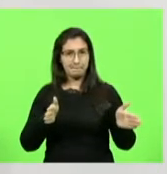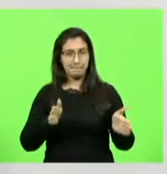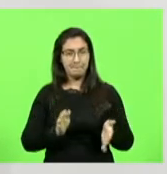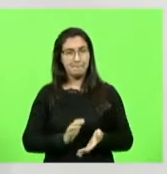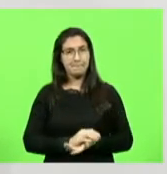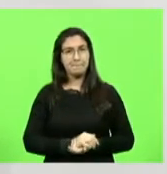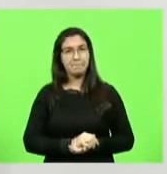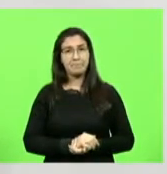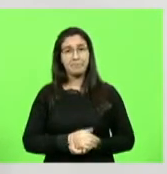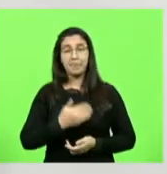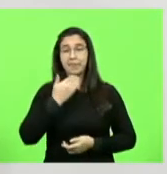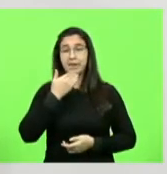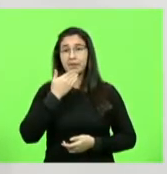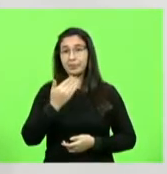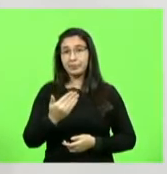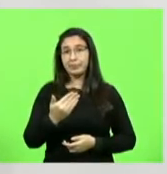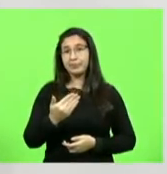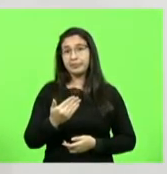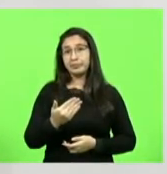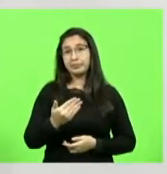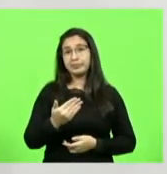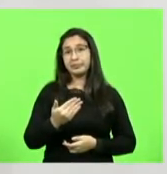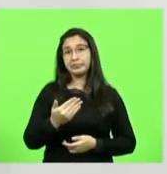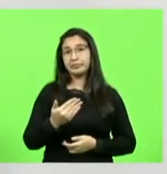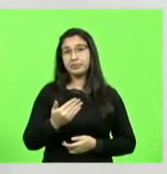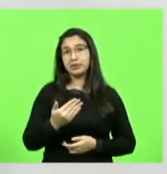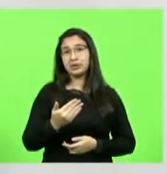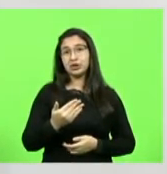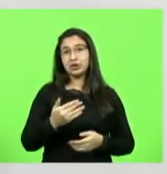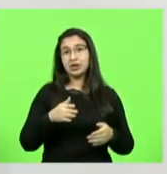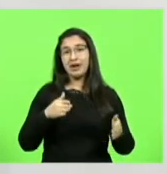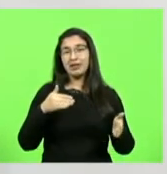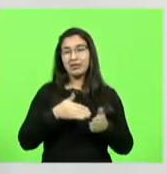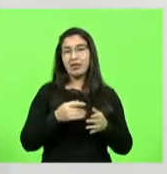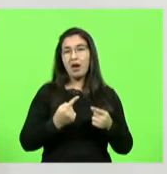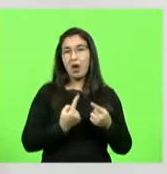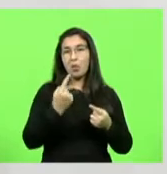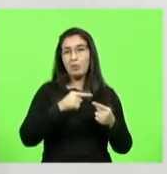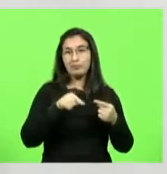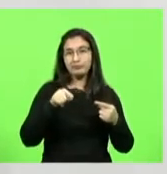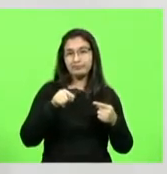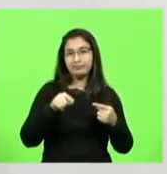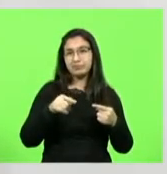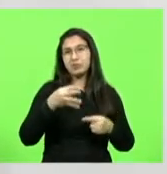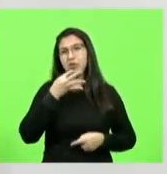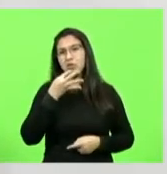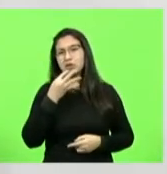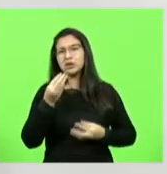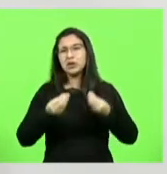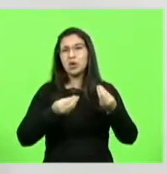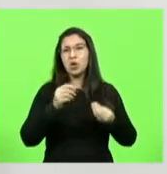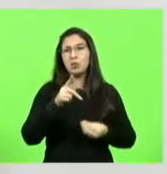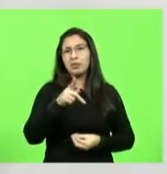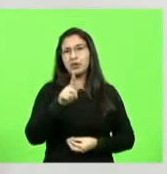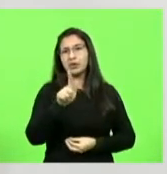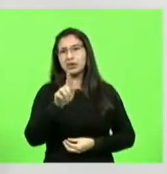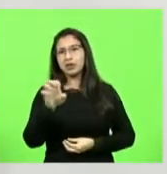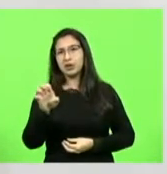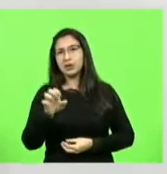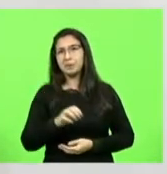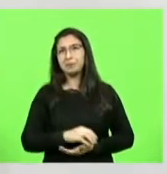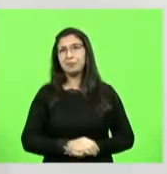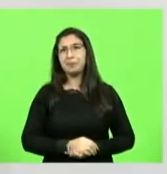E eu pedi vista de uma semana, para ter conhecimento dos pareceres da PGE. Mais 5 minutos,